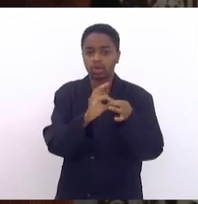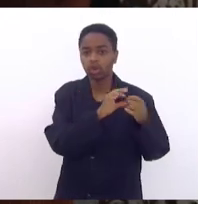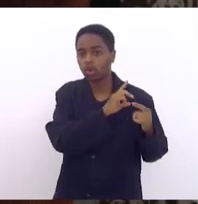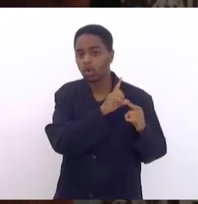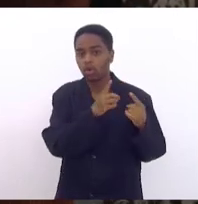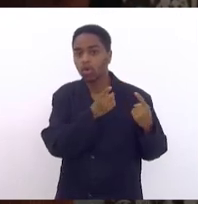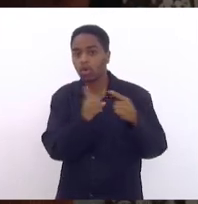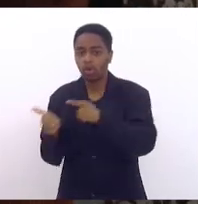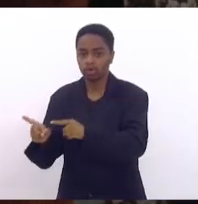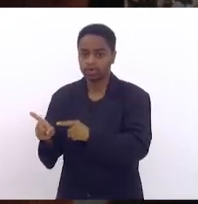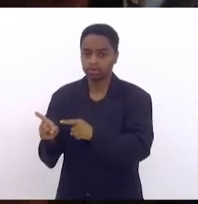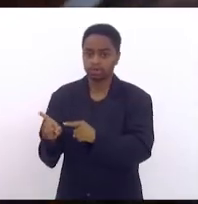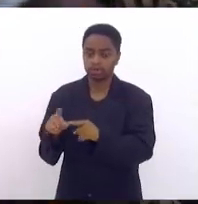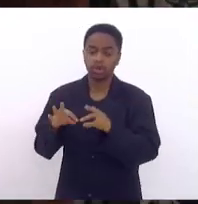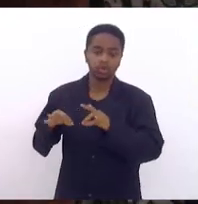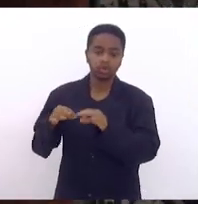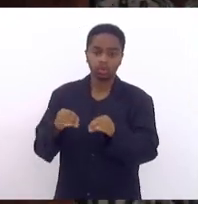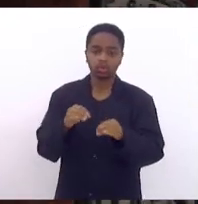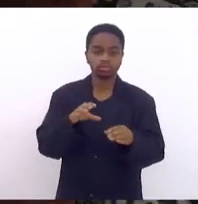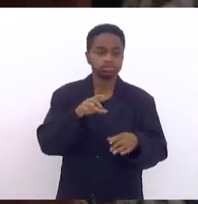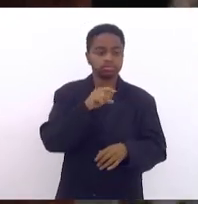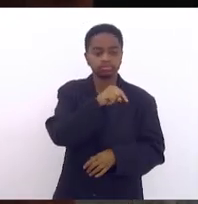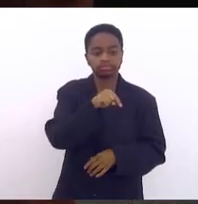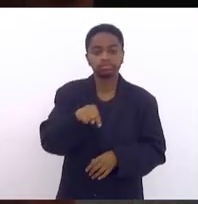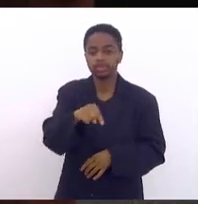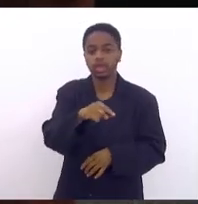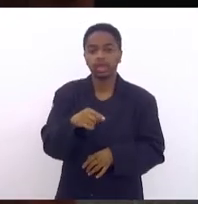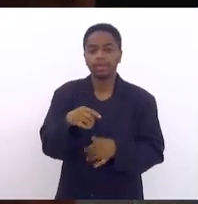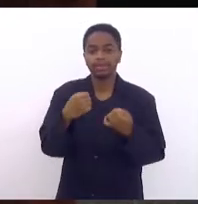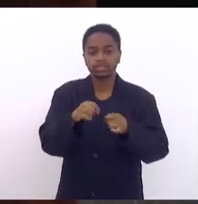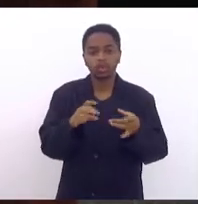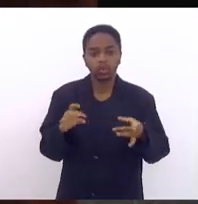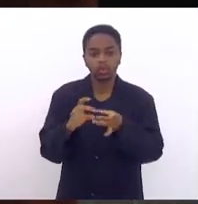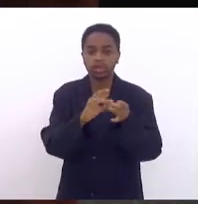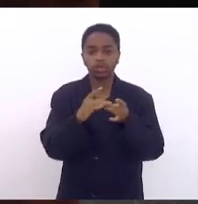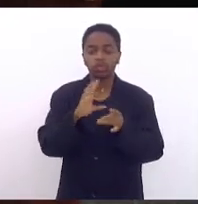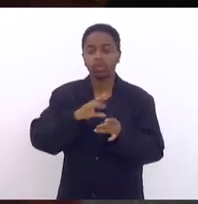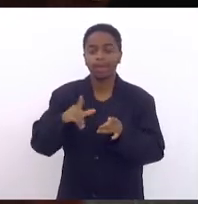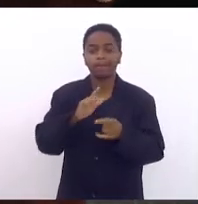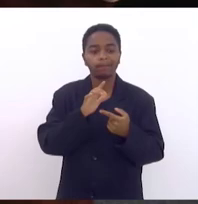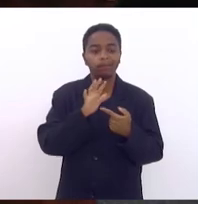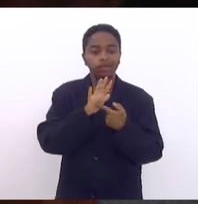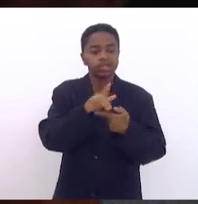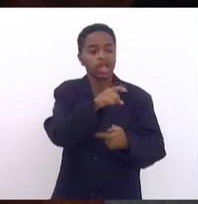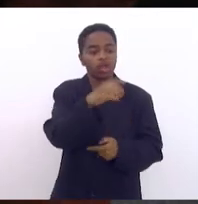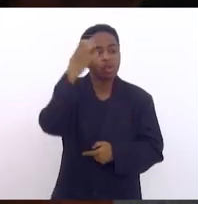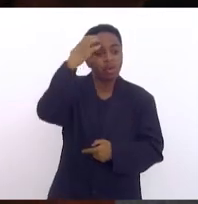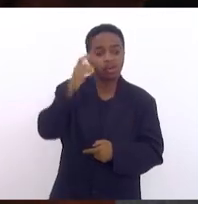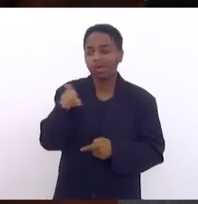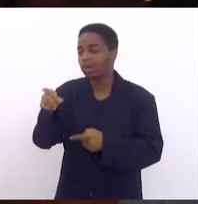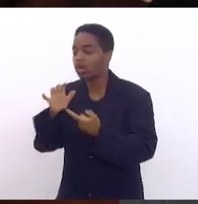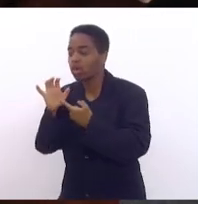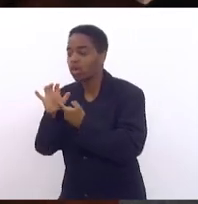de todos os setores, sem apontar o dedo para ninguém, assumindo uma responsabilidade histórica contra